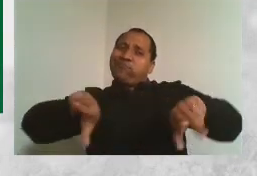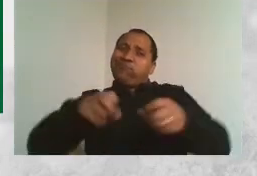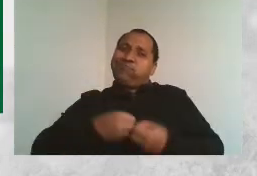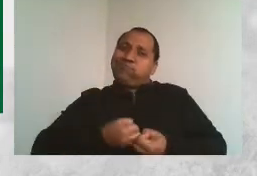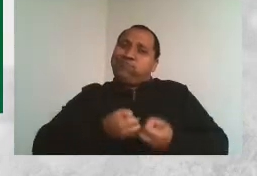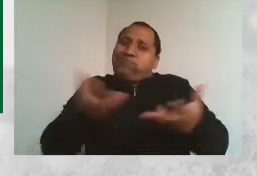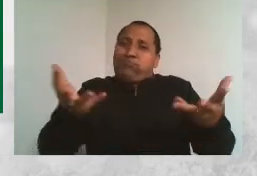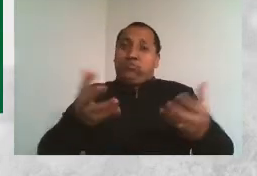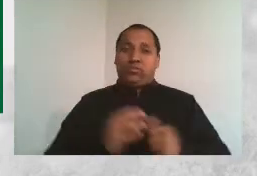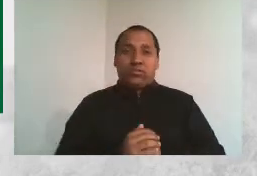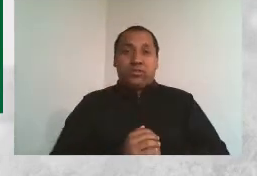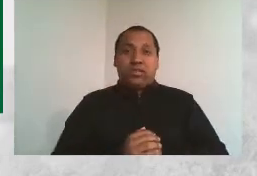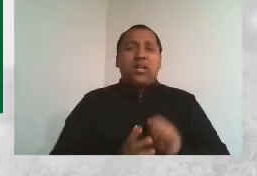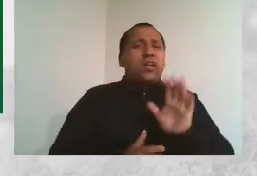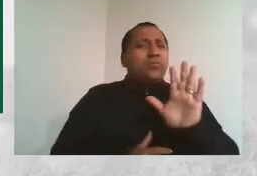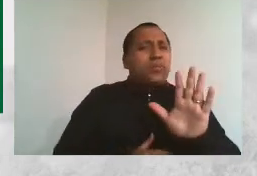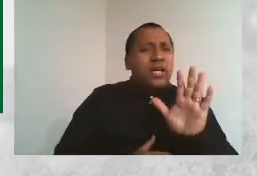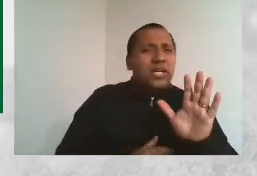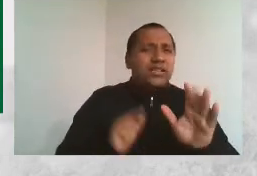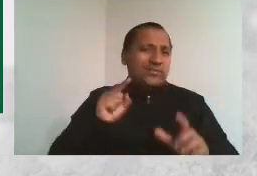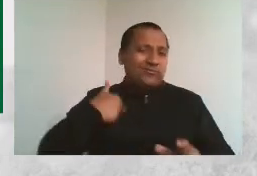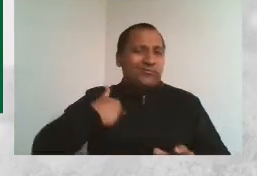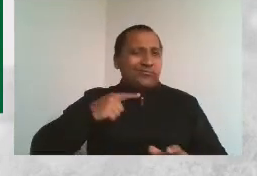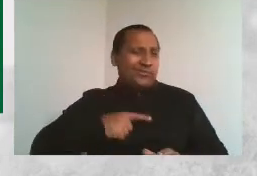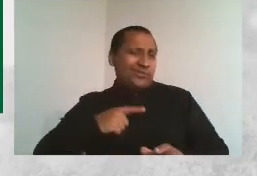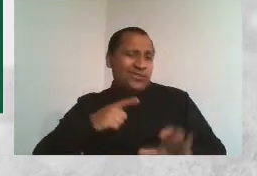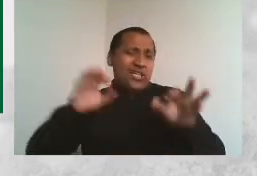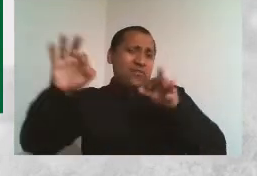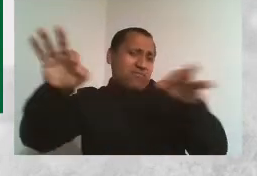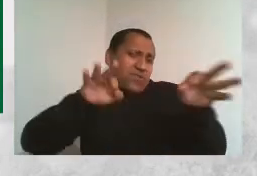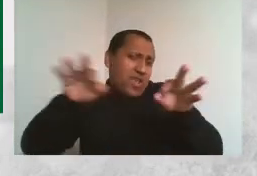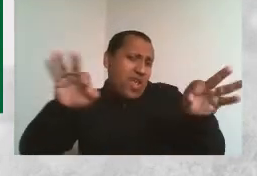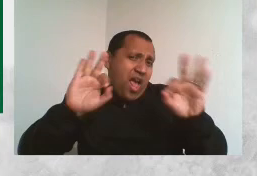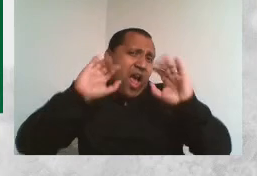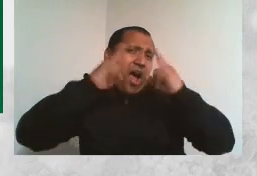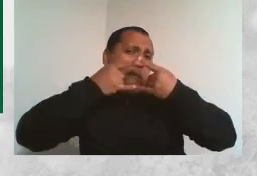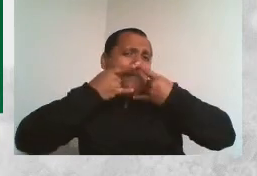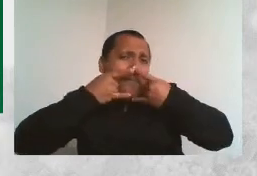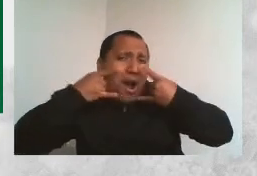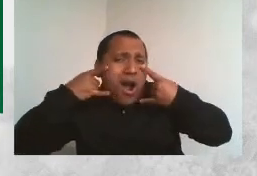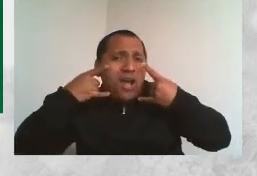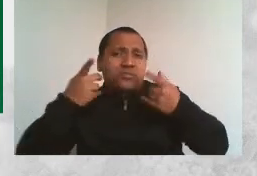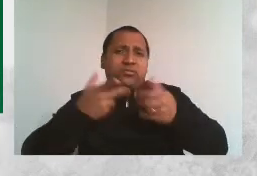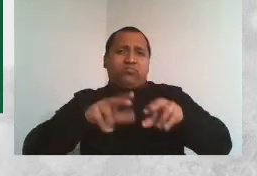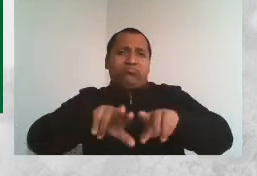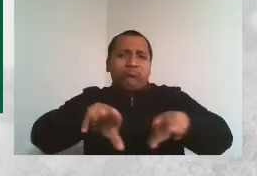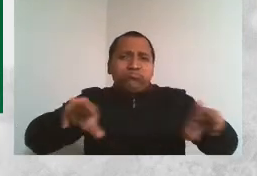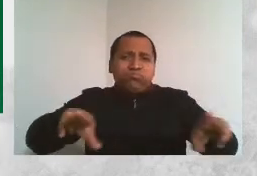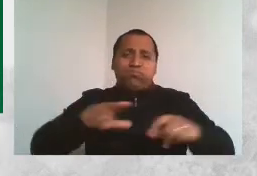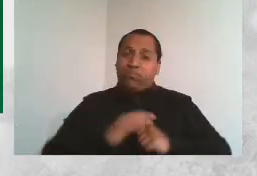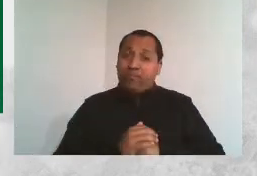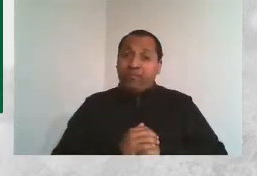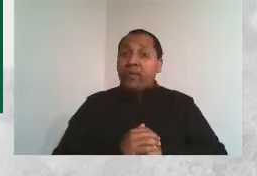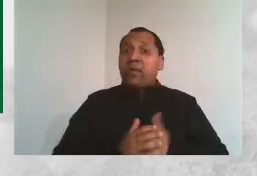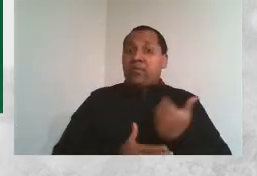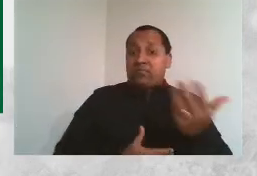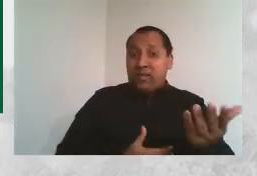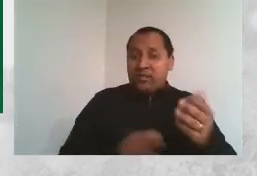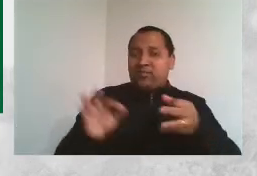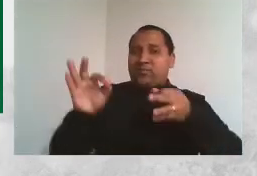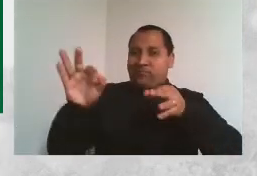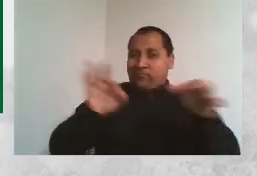produzido. Então, além de confeccionar máscaras caseiras, esse projeto ele tem o objetivo